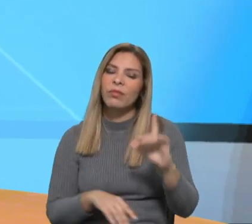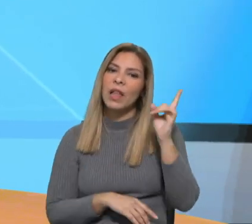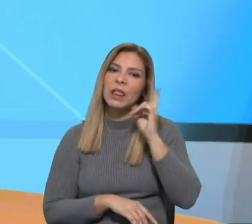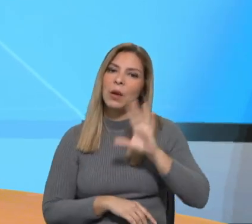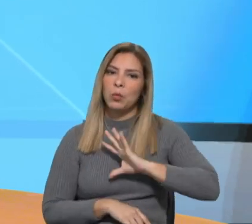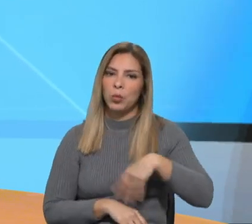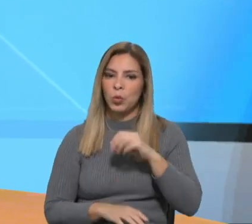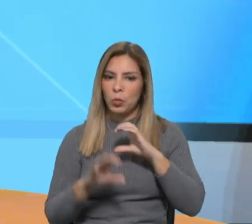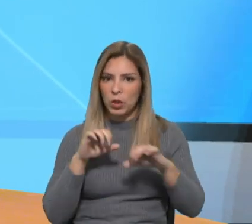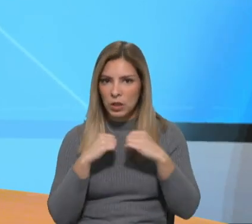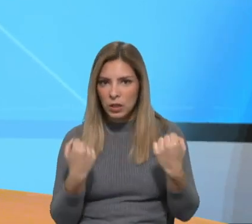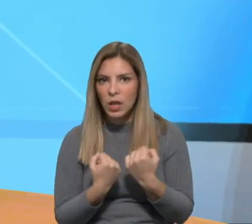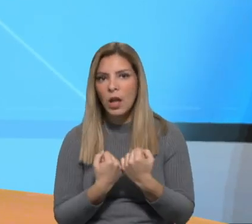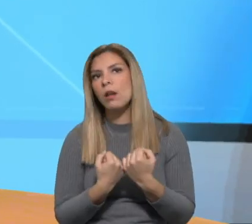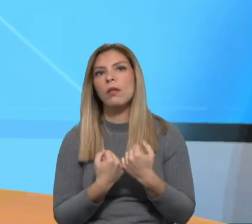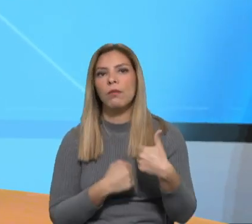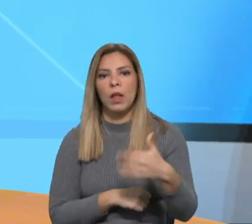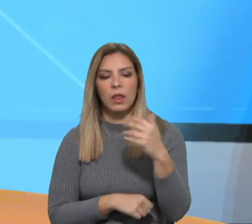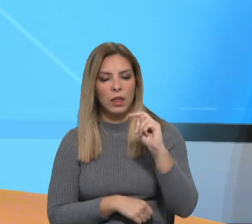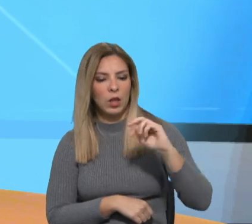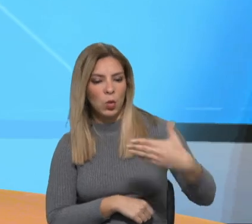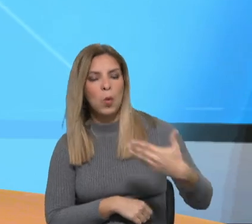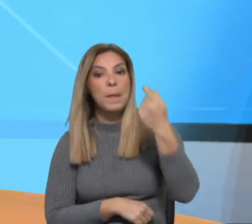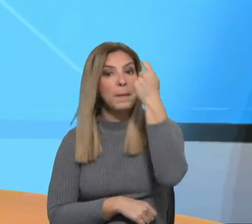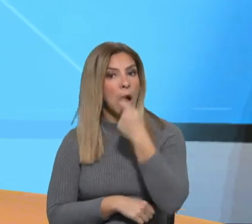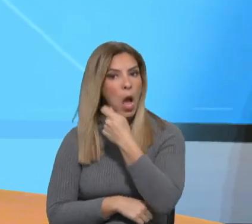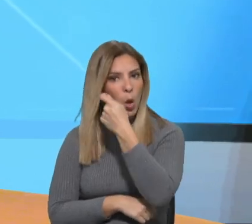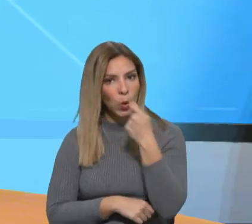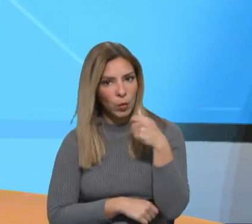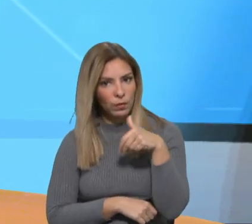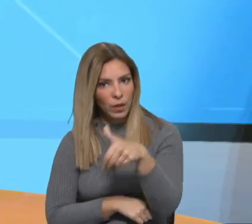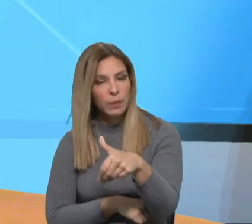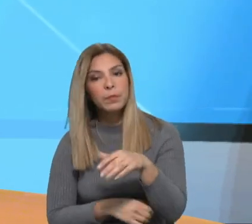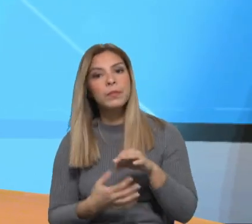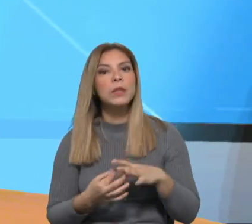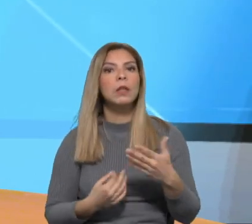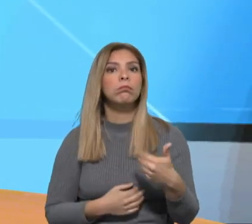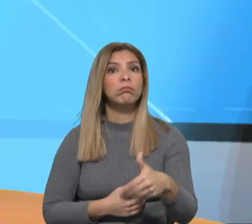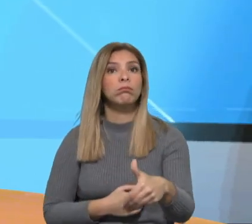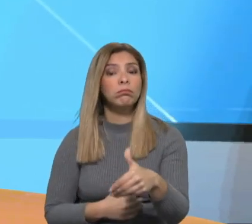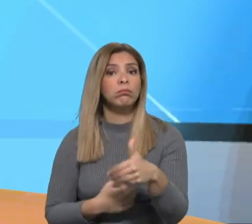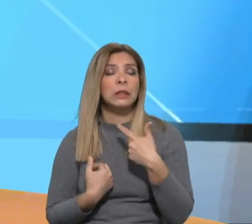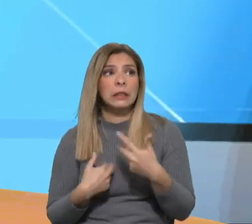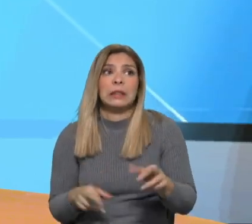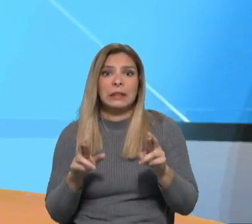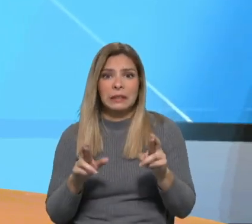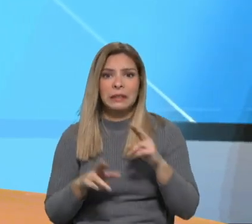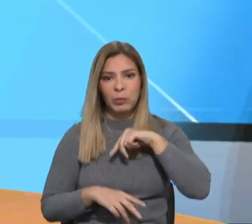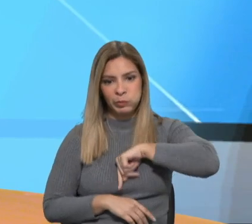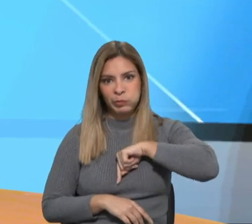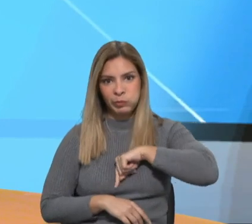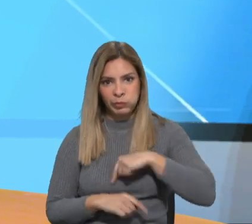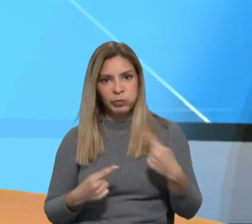Comunicações Sociais, que se assinala no dia 31 de maio, marcada pela esperança, porque também é o que está em causa neste